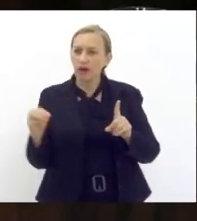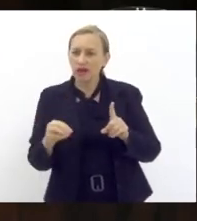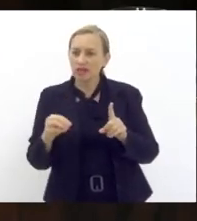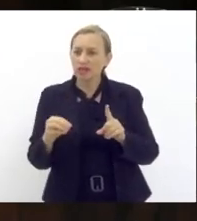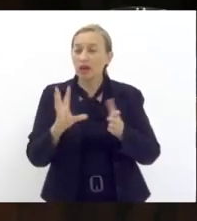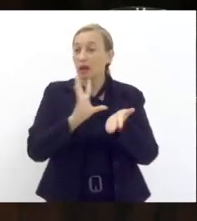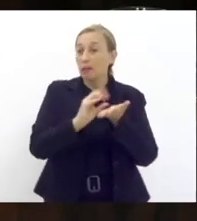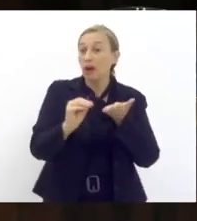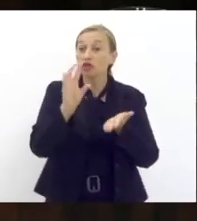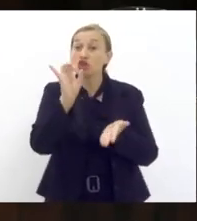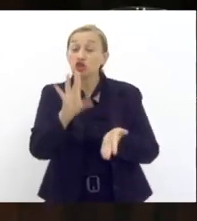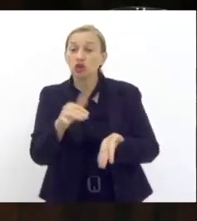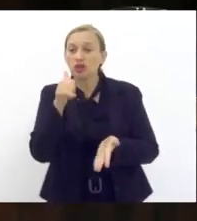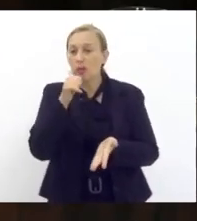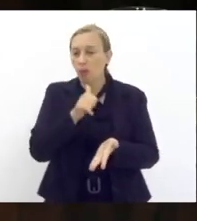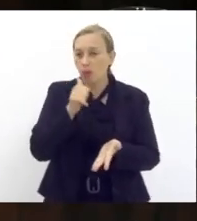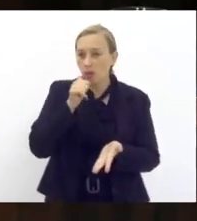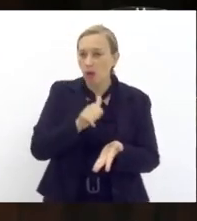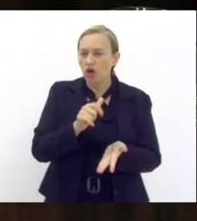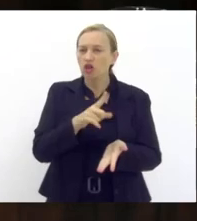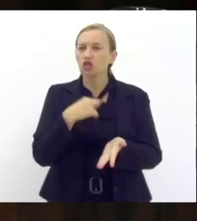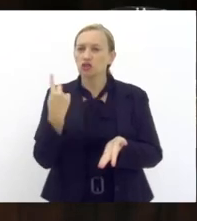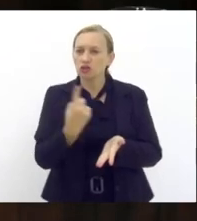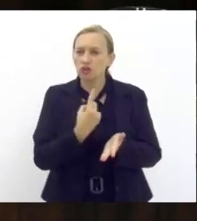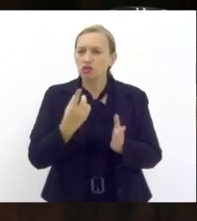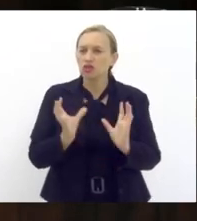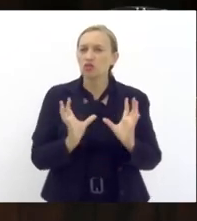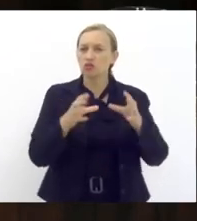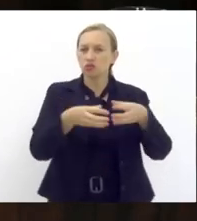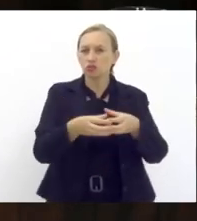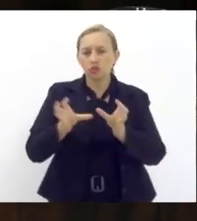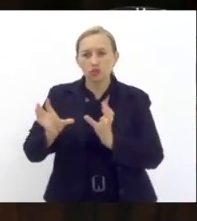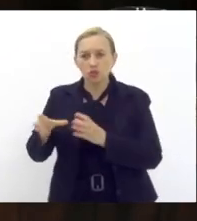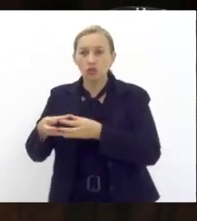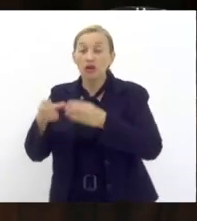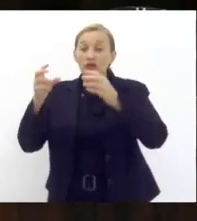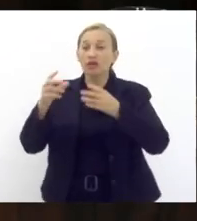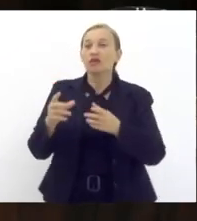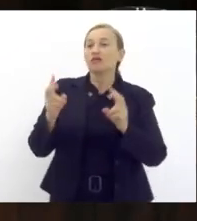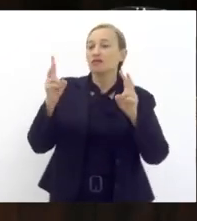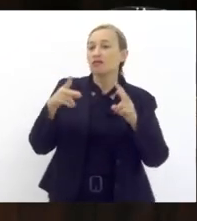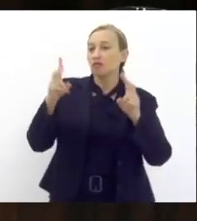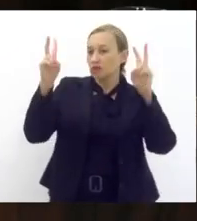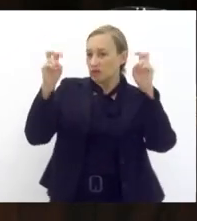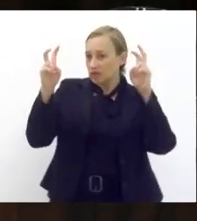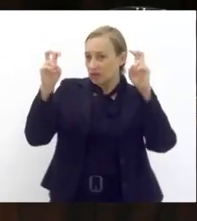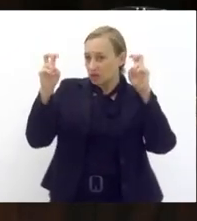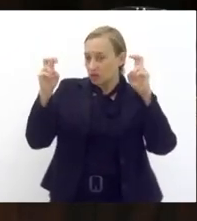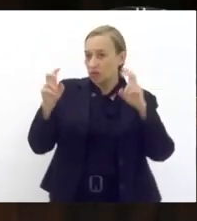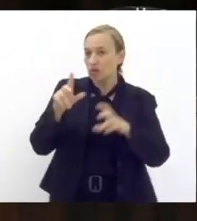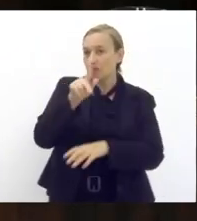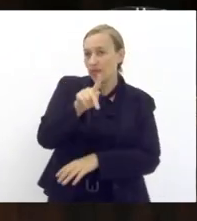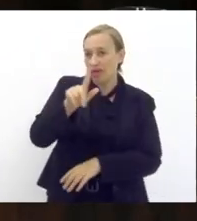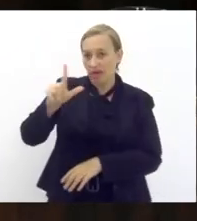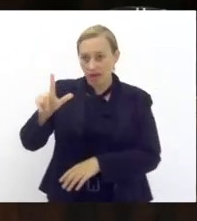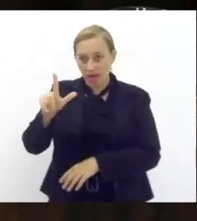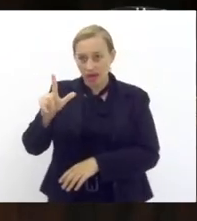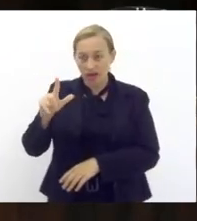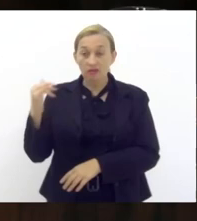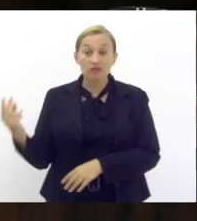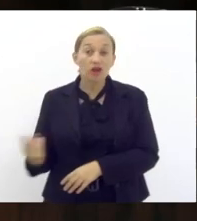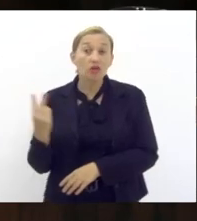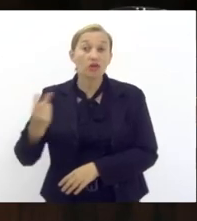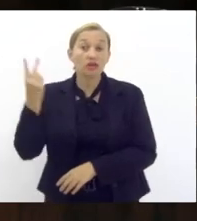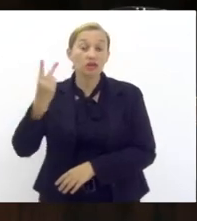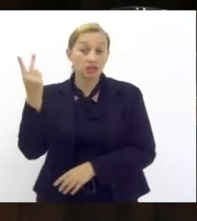mulheres. Todas as nossas comissões trataram de priorizar os PLs que estavam